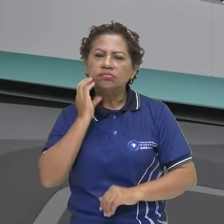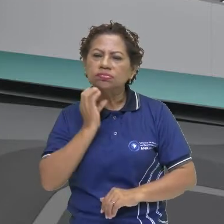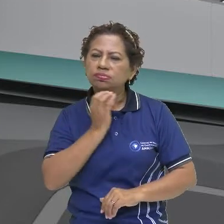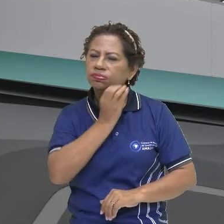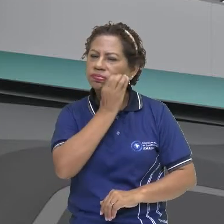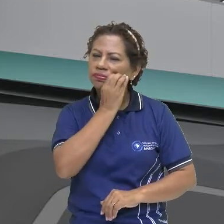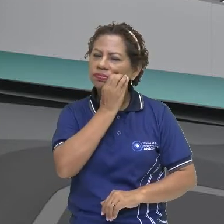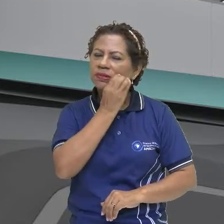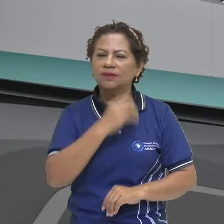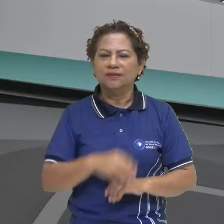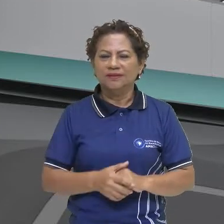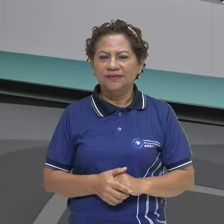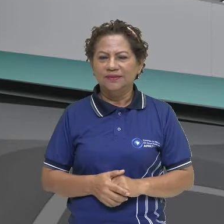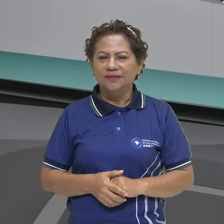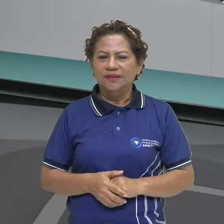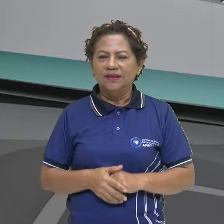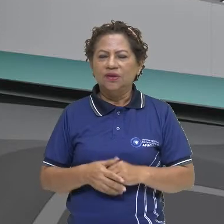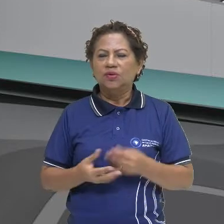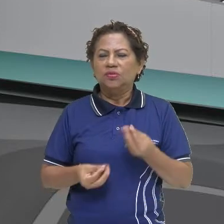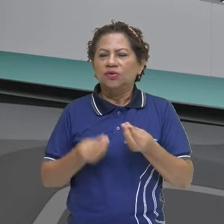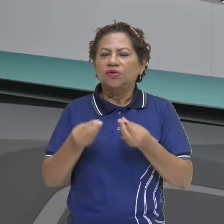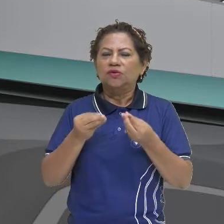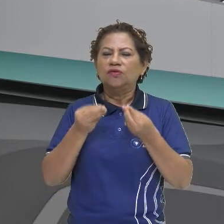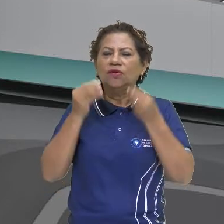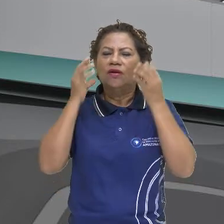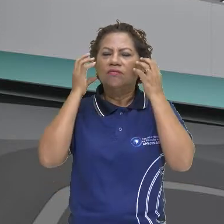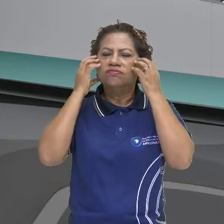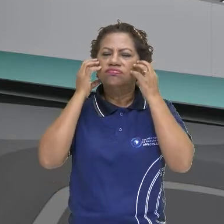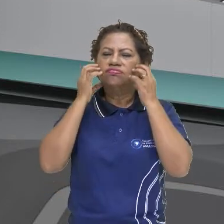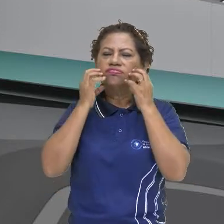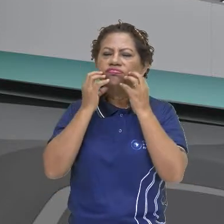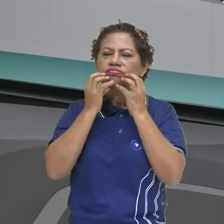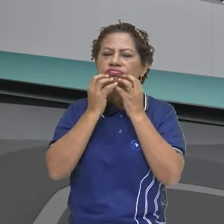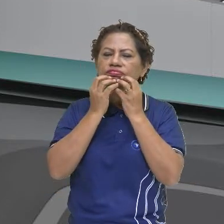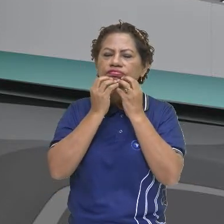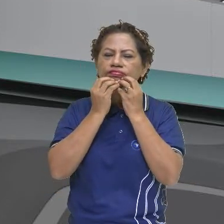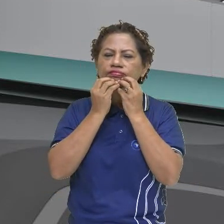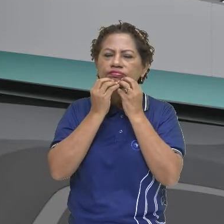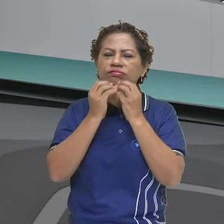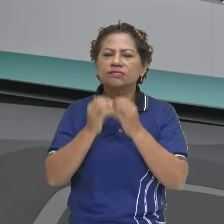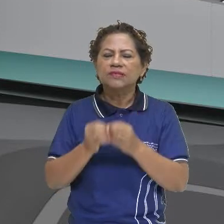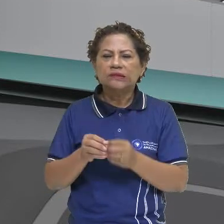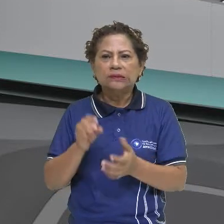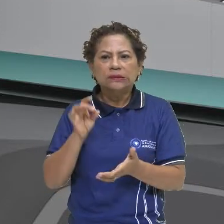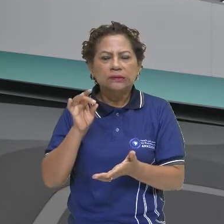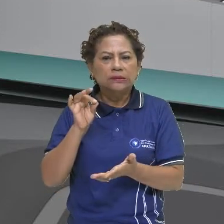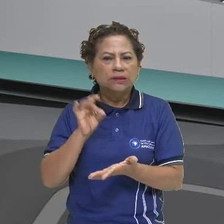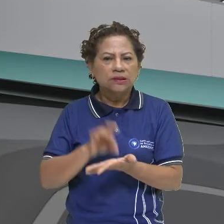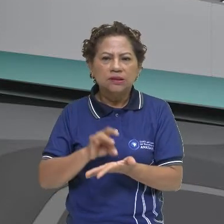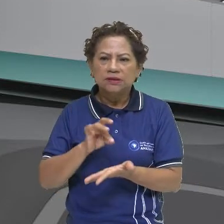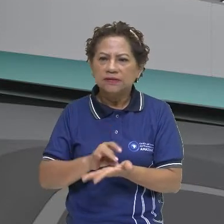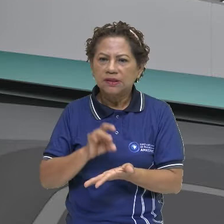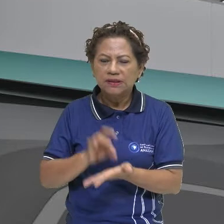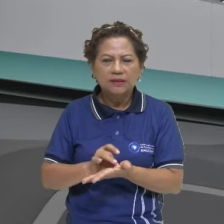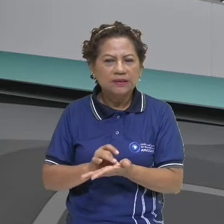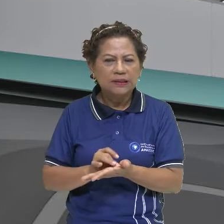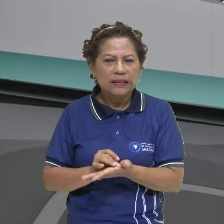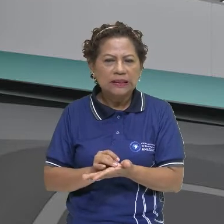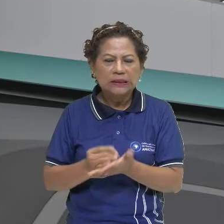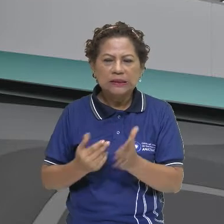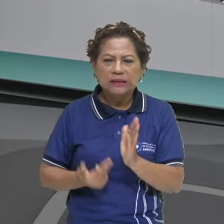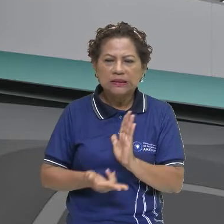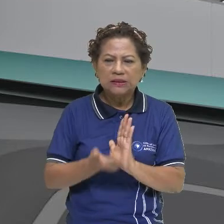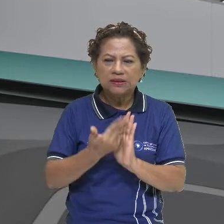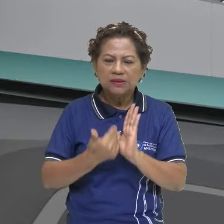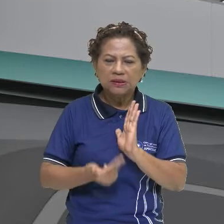até como se fossem os pelos da barba, da forma tão realista como ele pinta. O